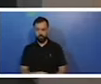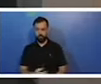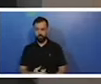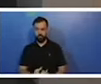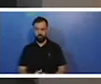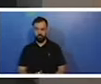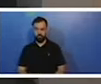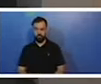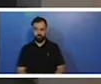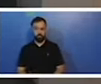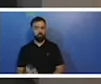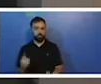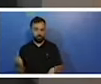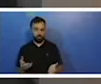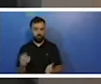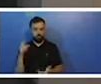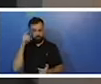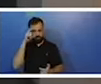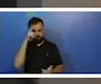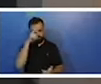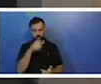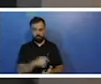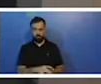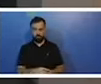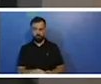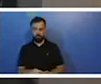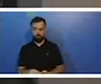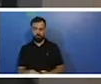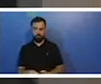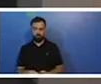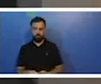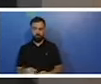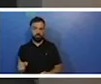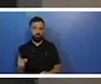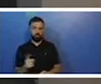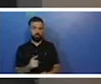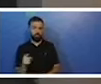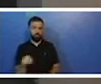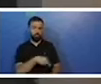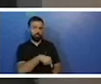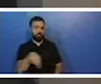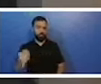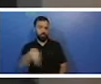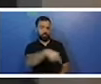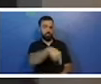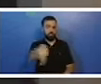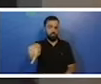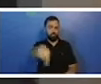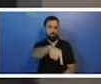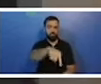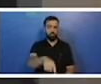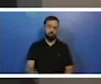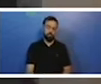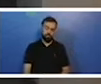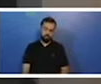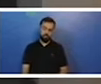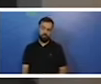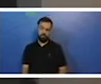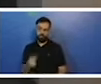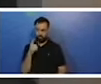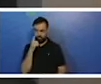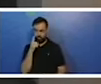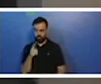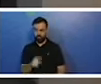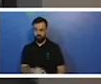se agora difícil hein o que que é zig zag e se